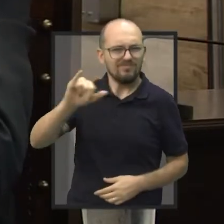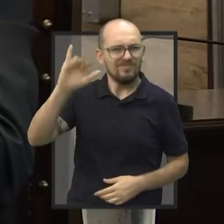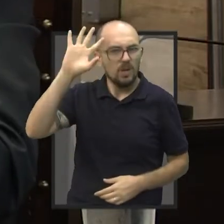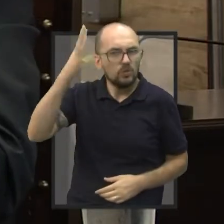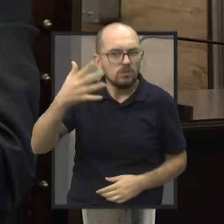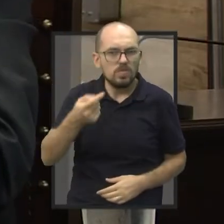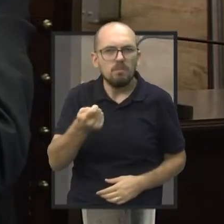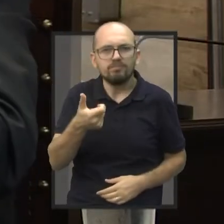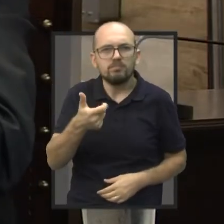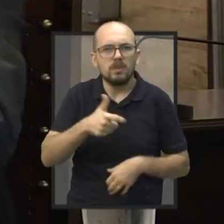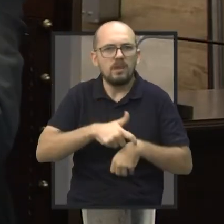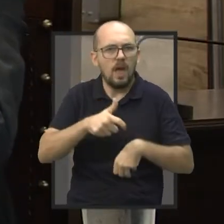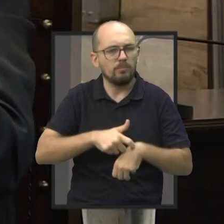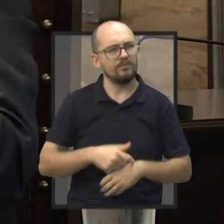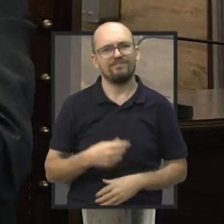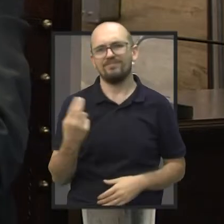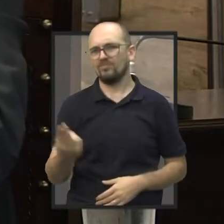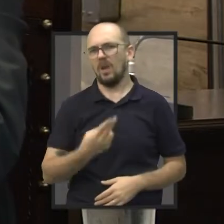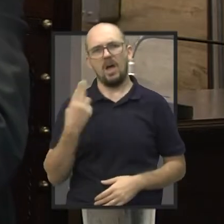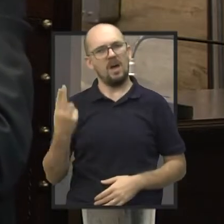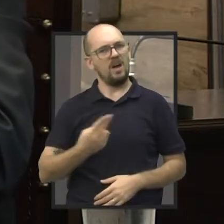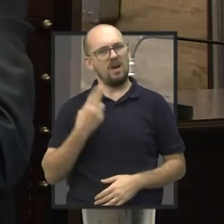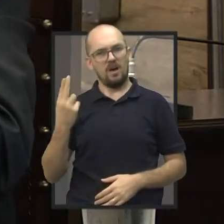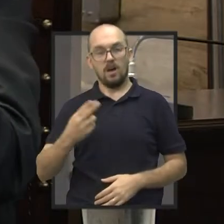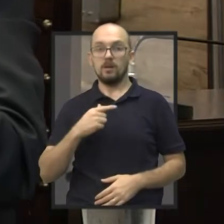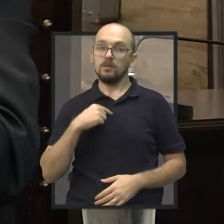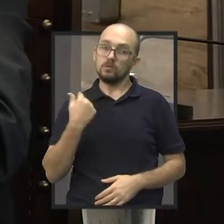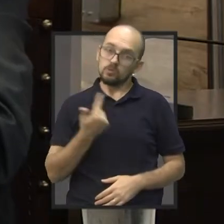em pouco tempo e que a gente possa